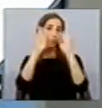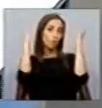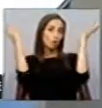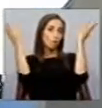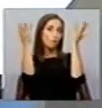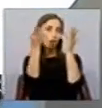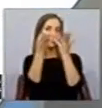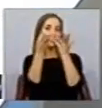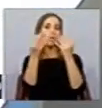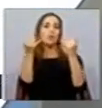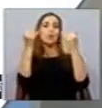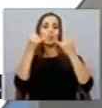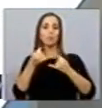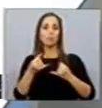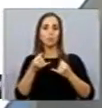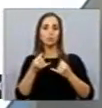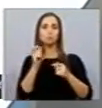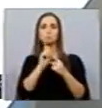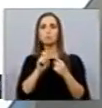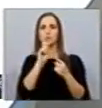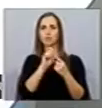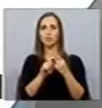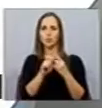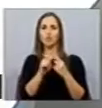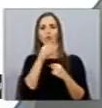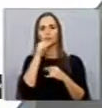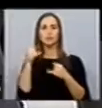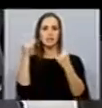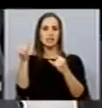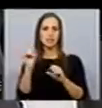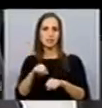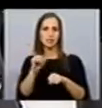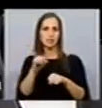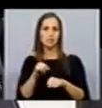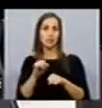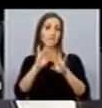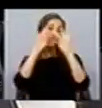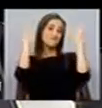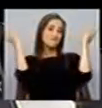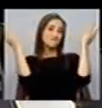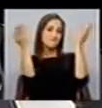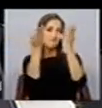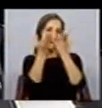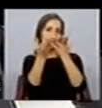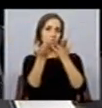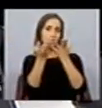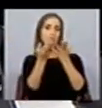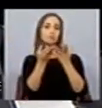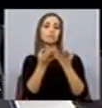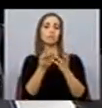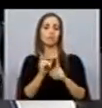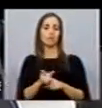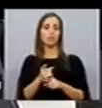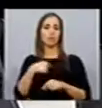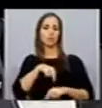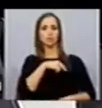universo. Passamos depois para uma zona particular, mas já lá vamos. Mas já lá vamos. E qual é a grande escala? É mesmo o universo, é sobre o universo em geral que nós